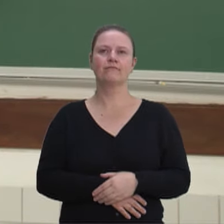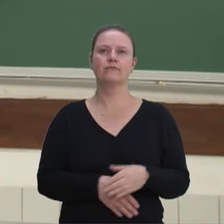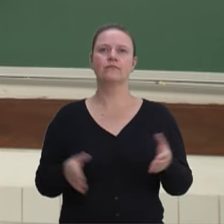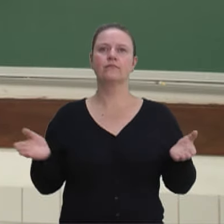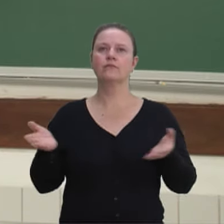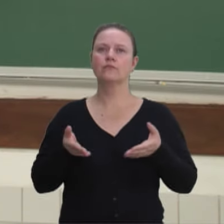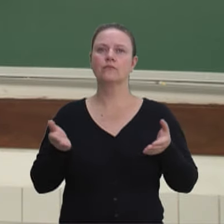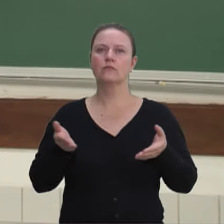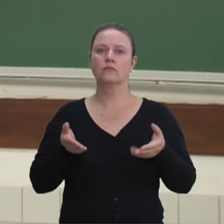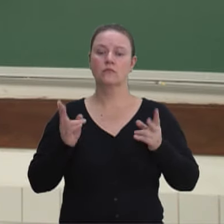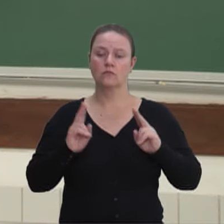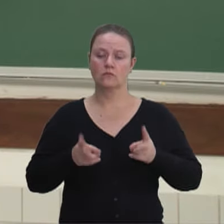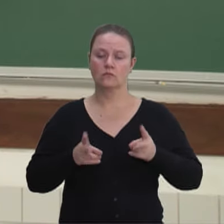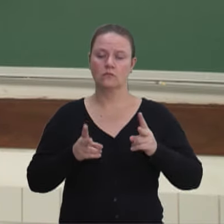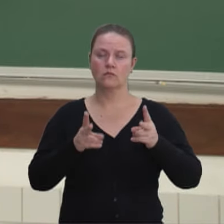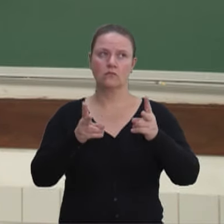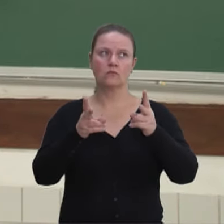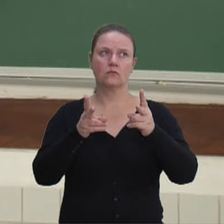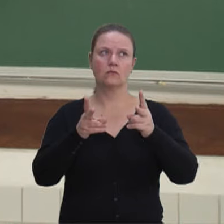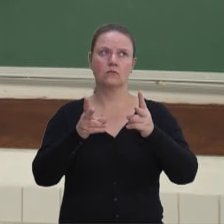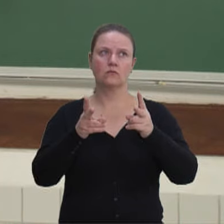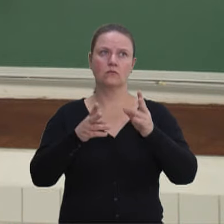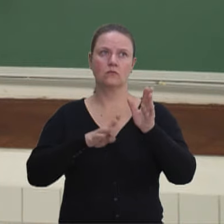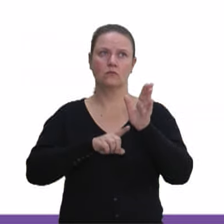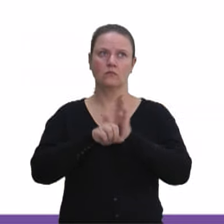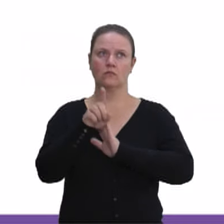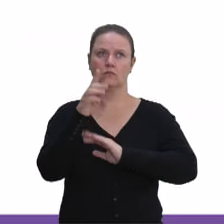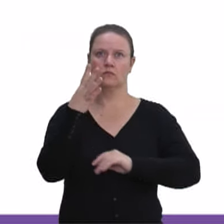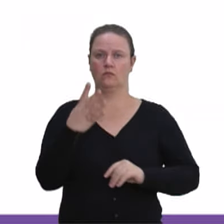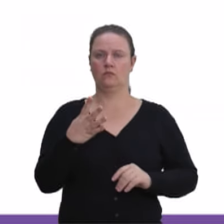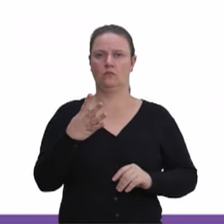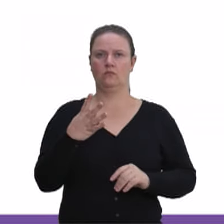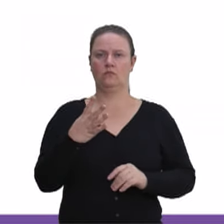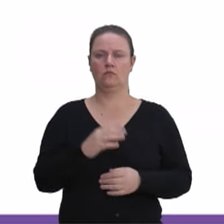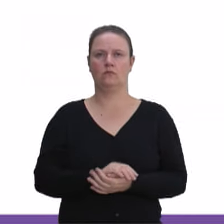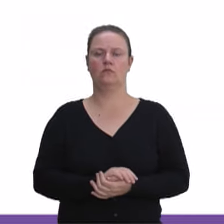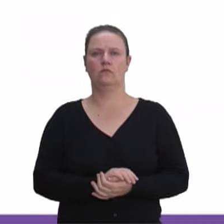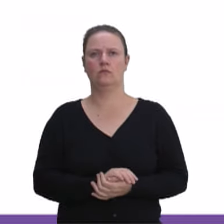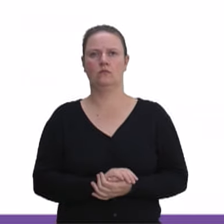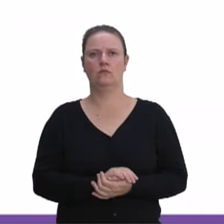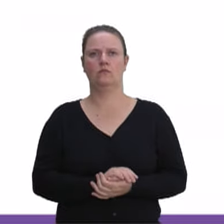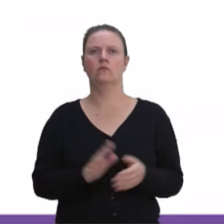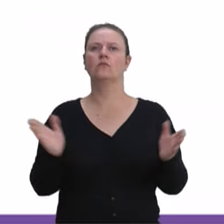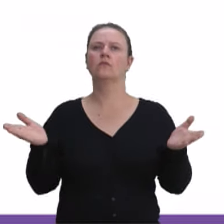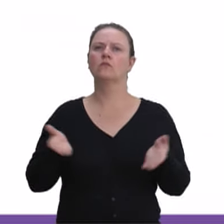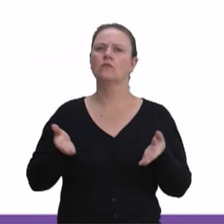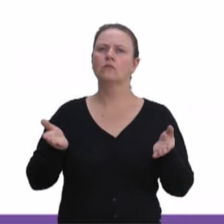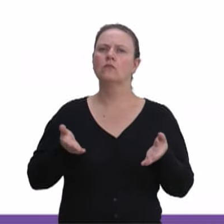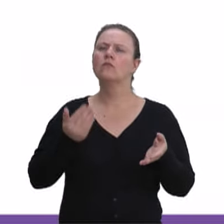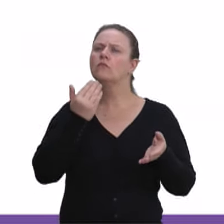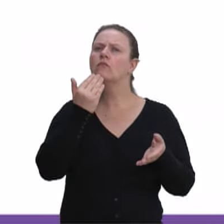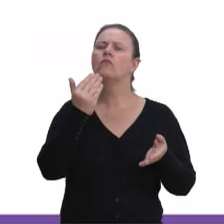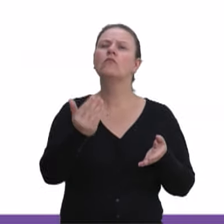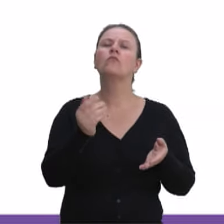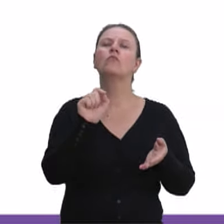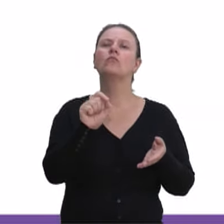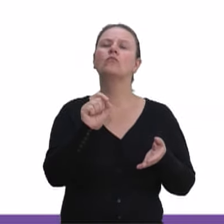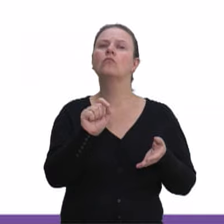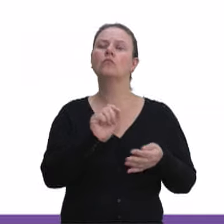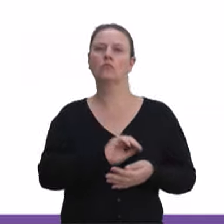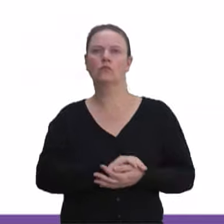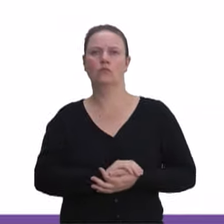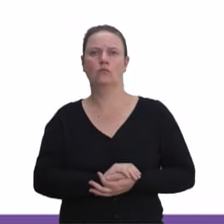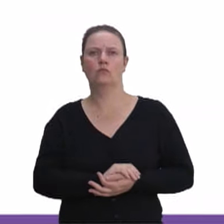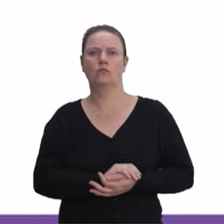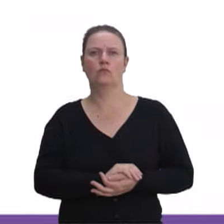dar sequência. Questão número 4. Vamos lá. Questão número 4, ela pede a